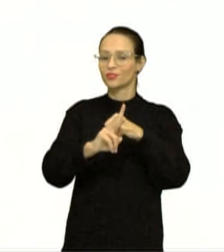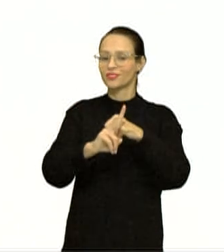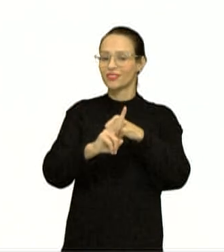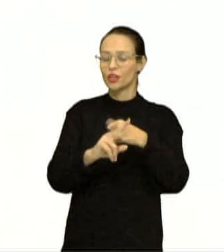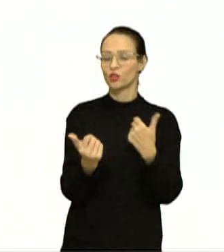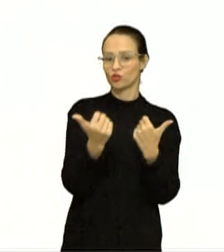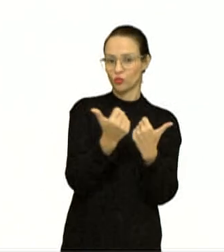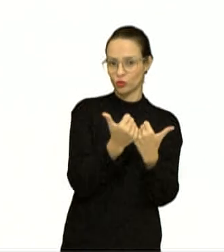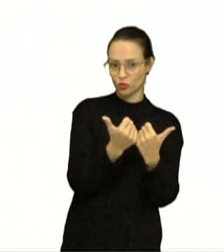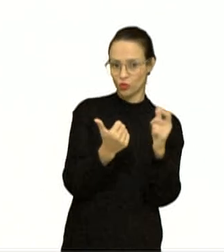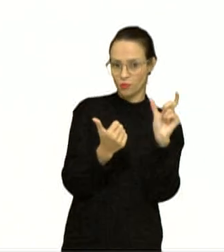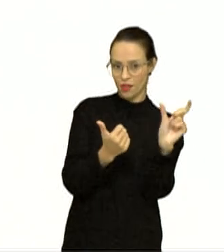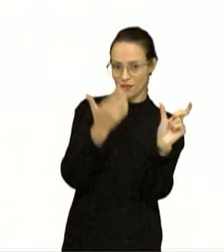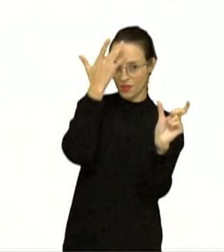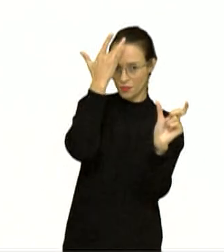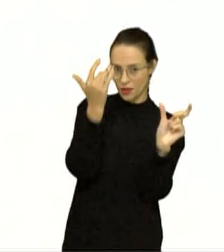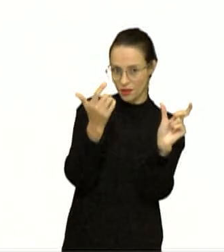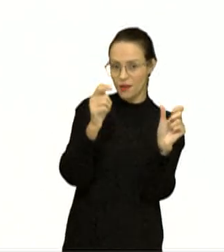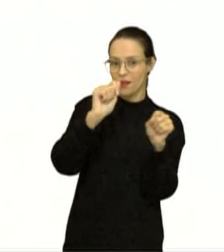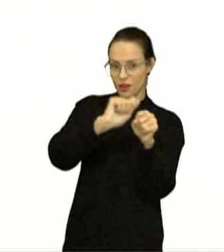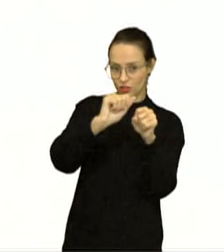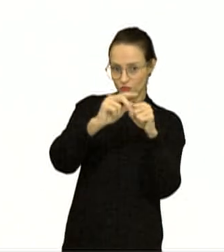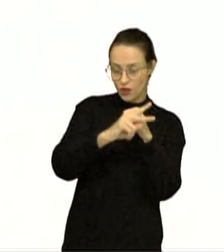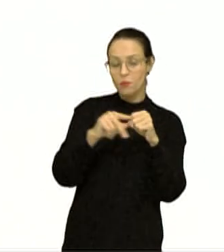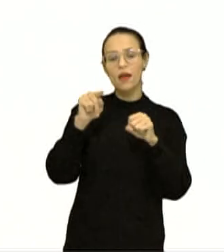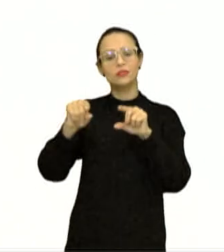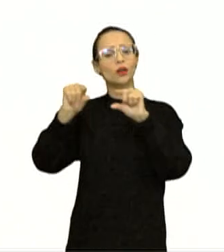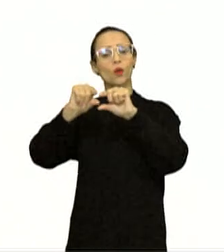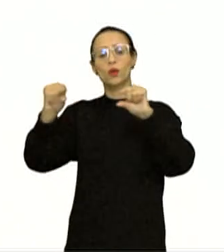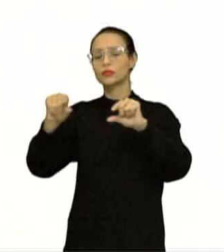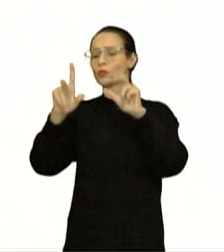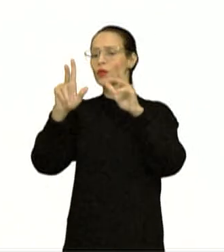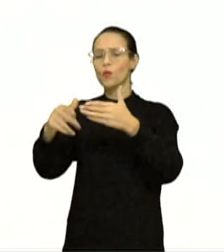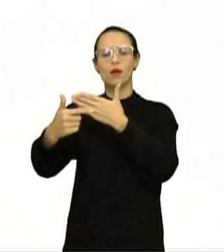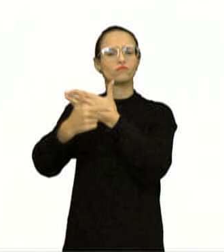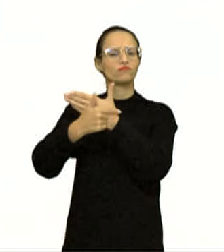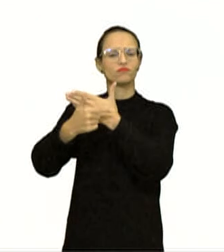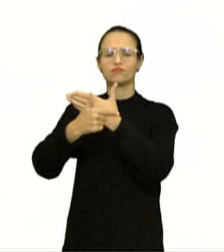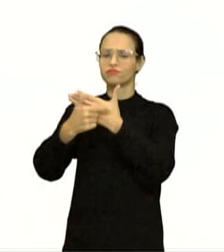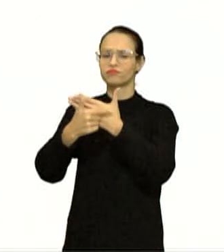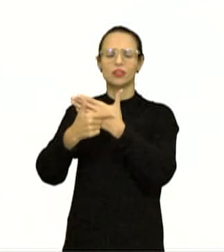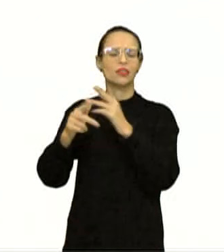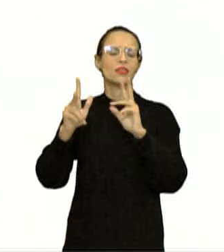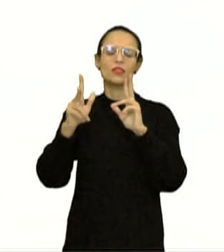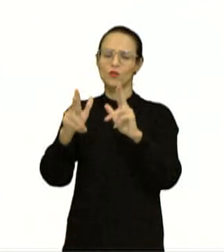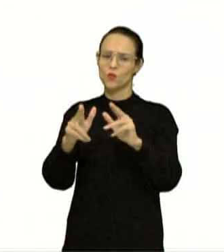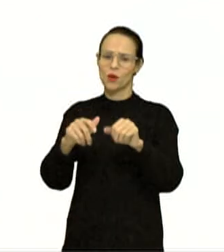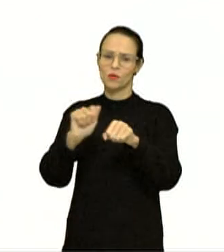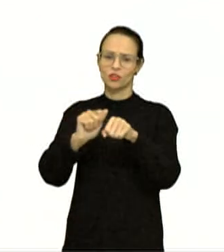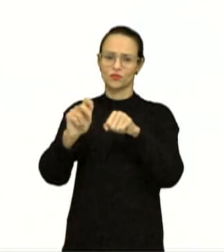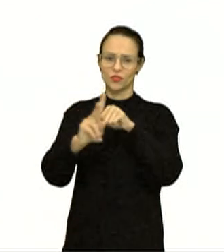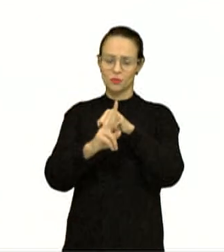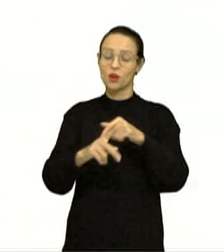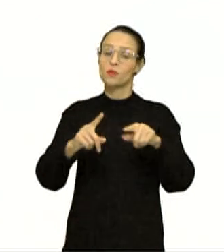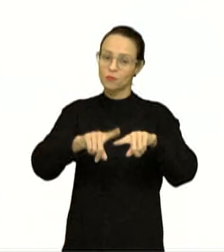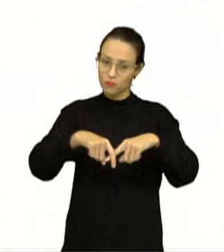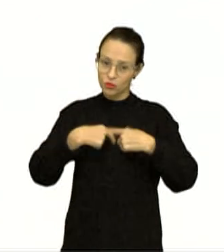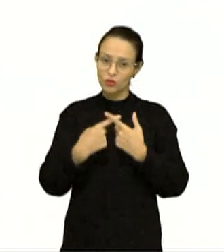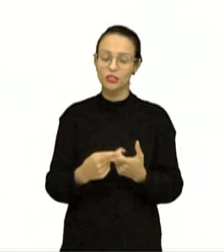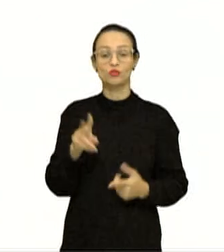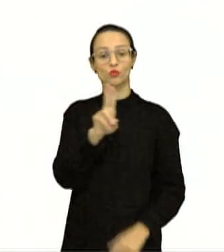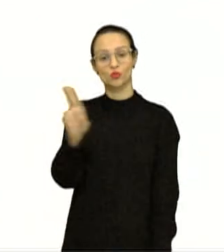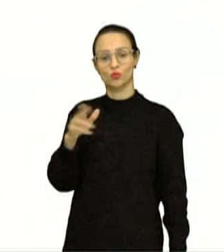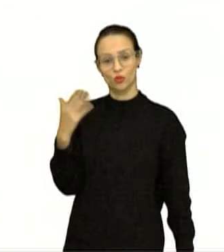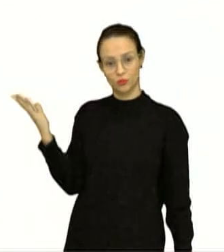pelo amanhã, que é um advérbio, essas orações têm o mesmo papel, a mesma função de um advérbio. Por isso, levam